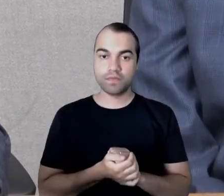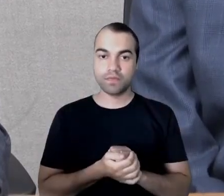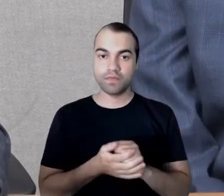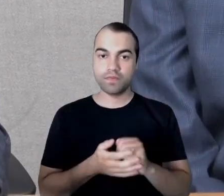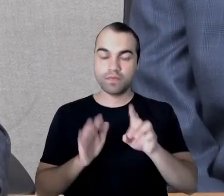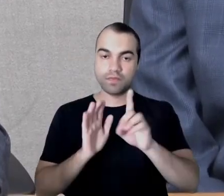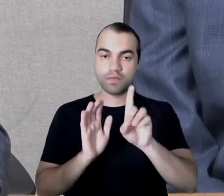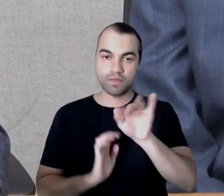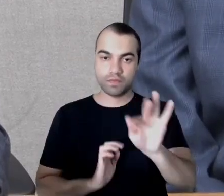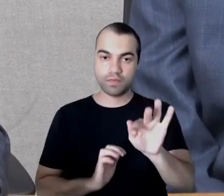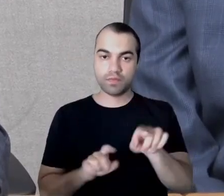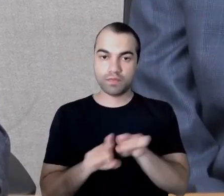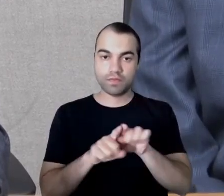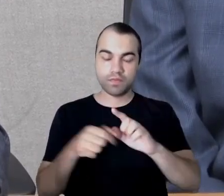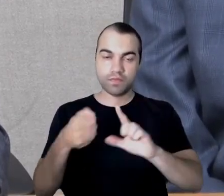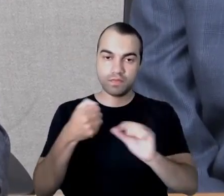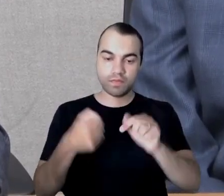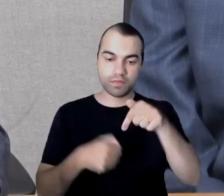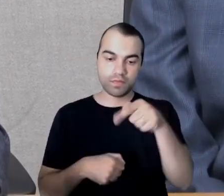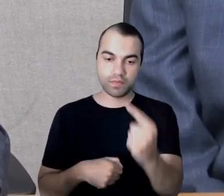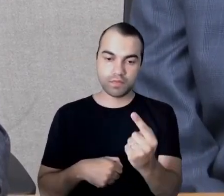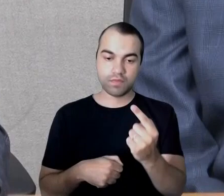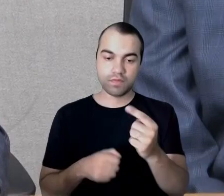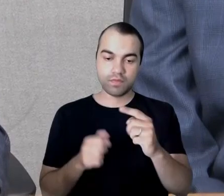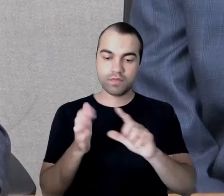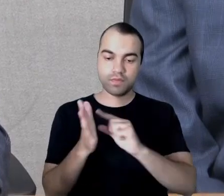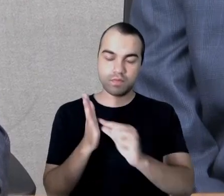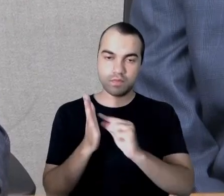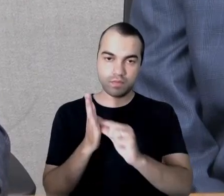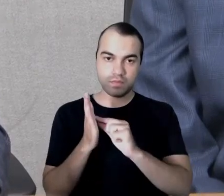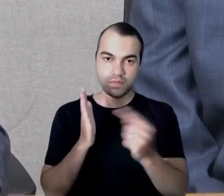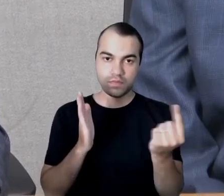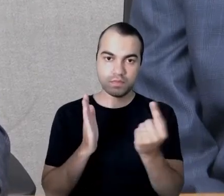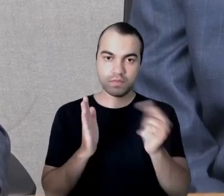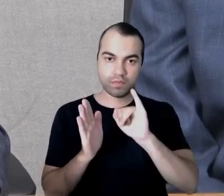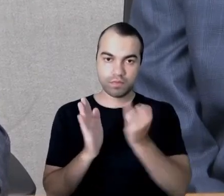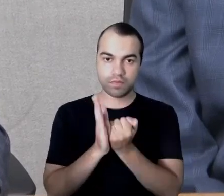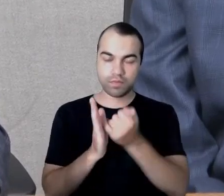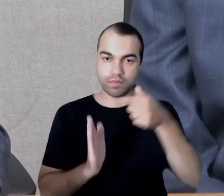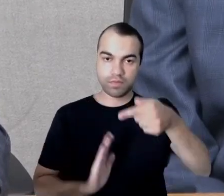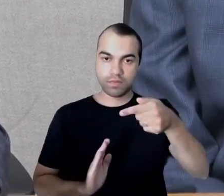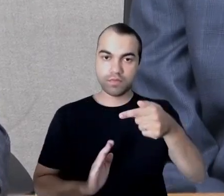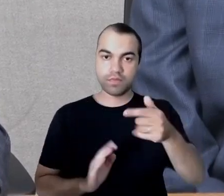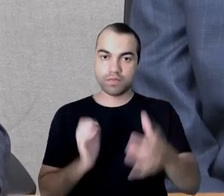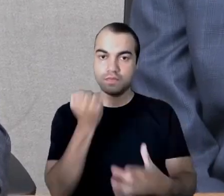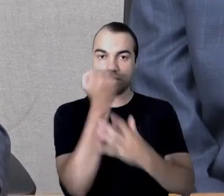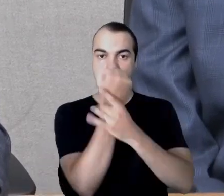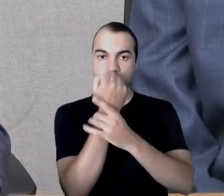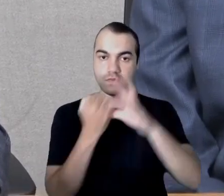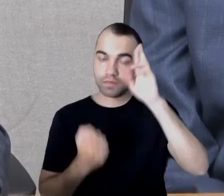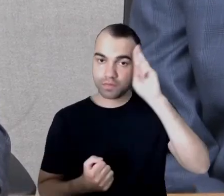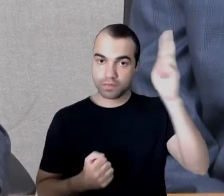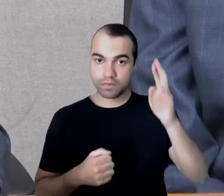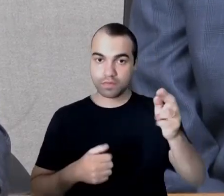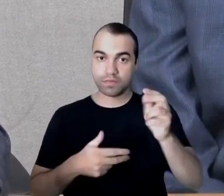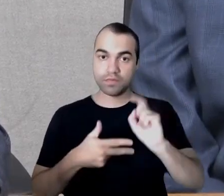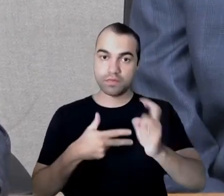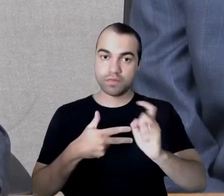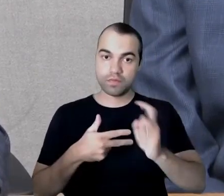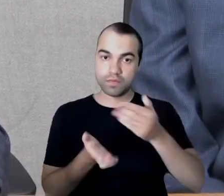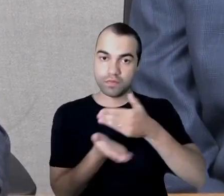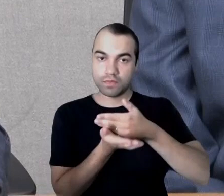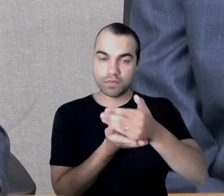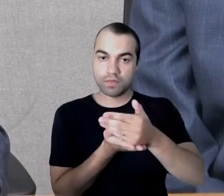Federal e do artigo 71 parágrafo primeiro inciso 7 da mesma lei orgânica que assegura o chefe do Poder Executivo iniciar o processo